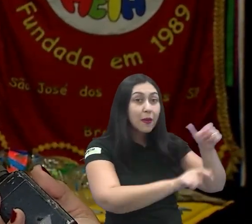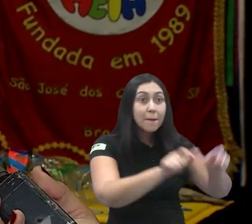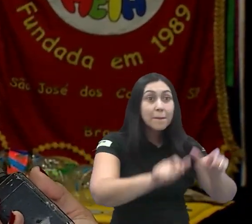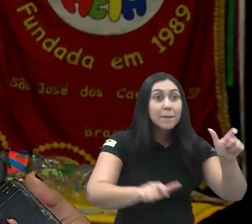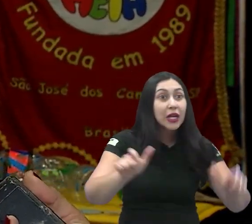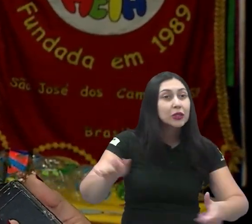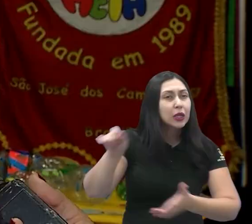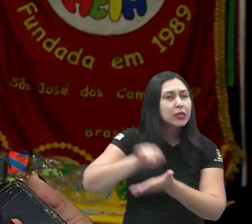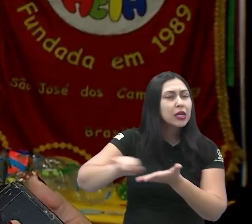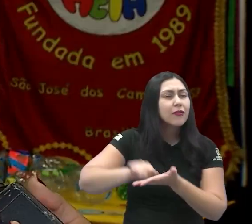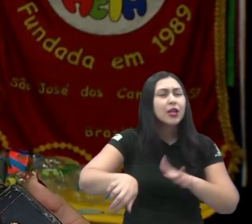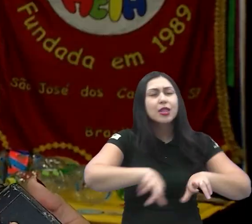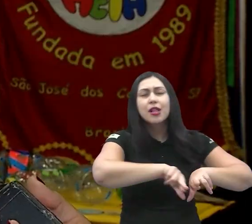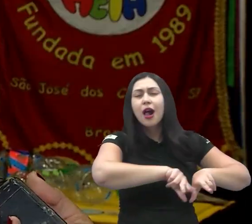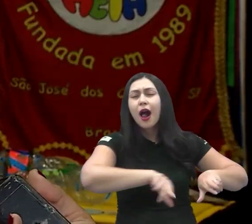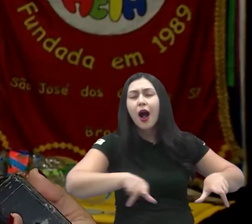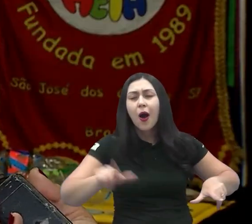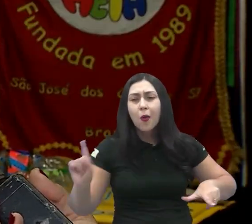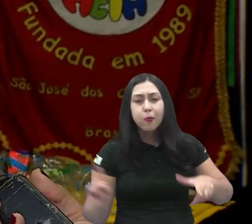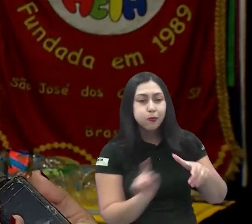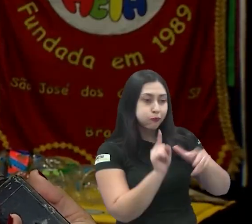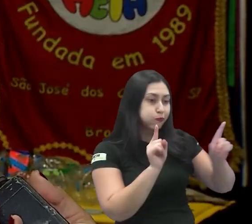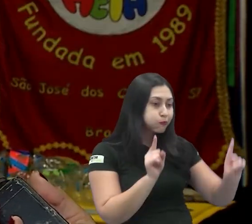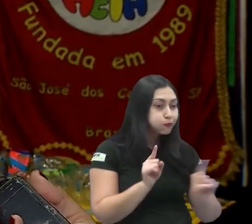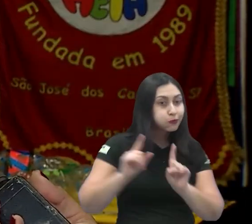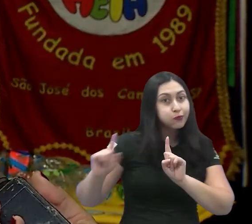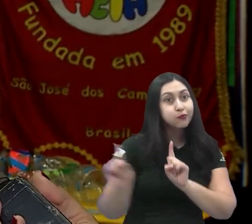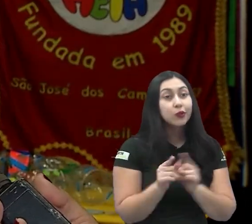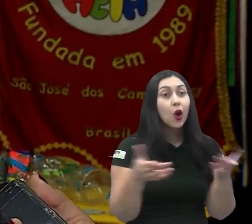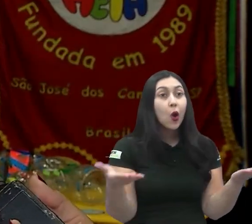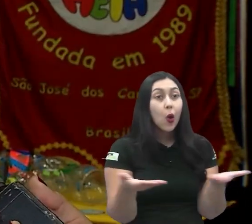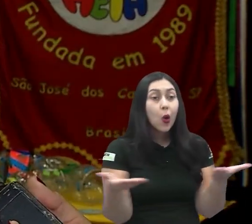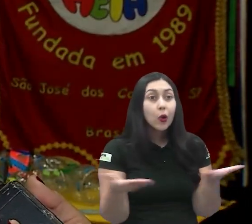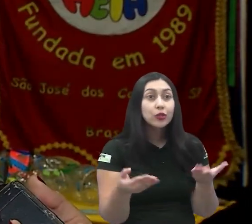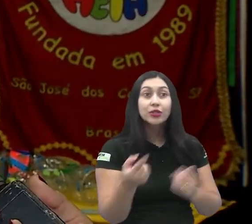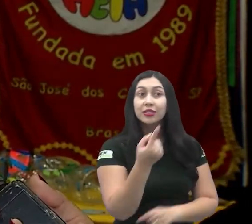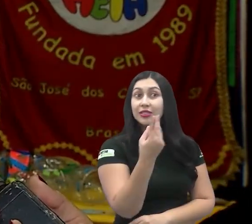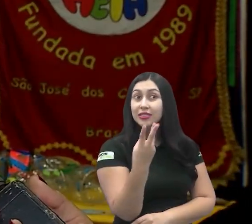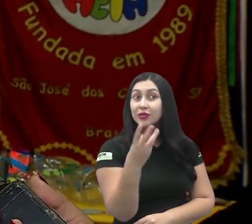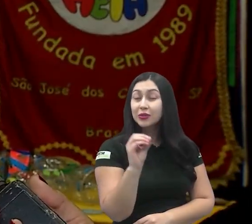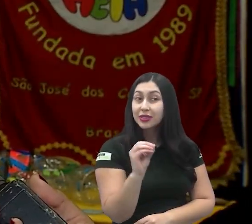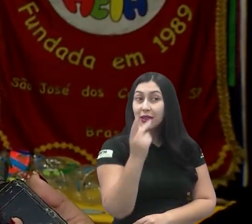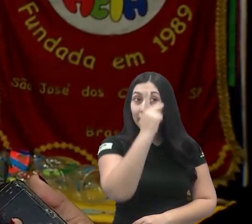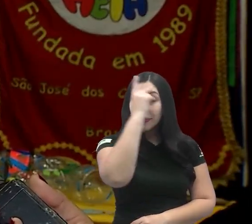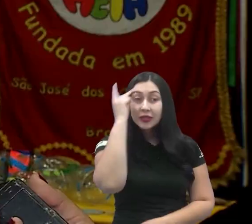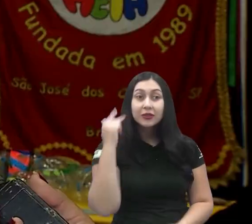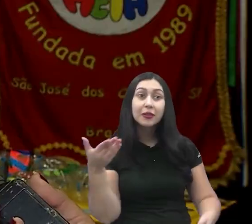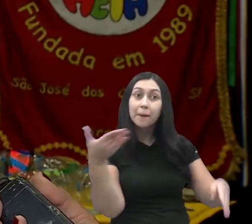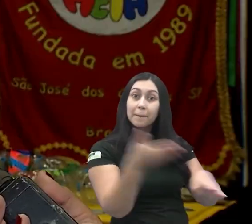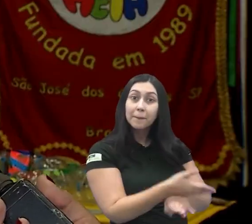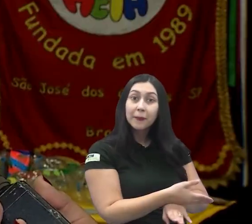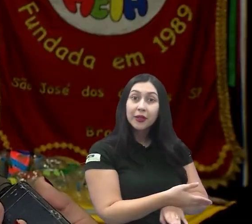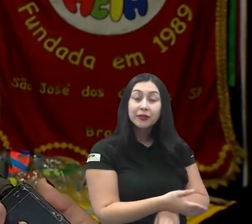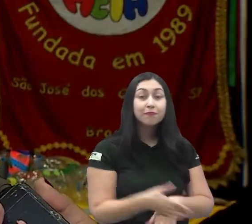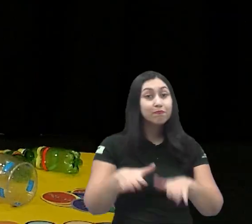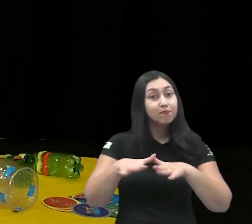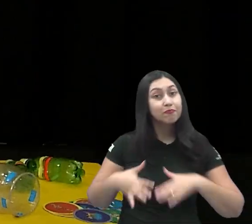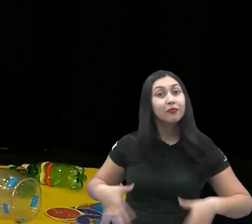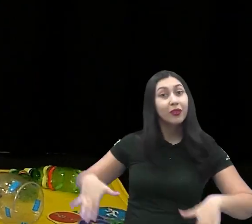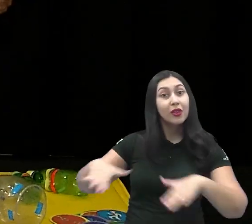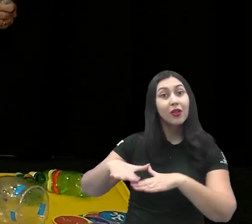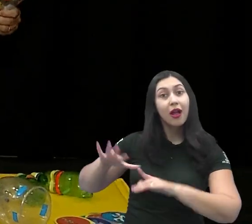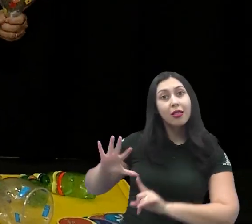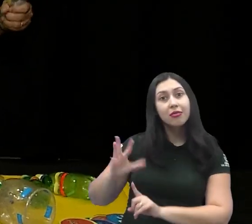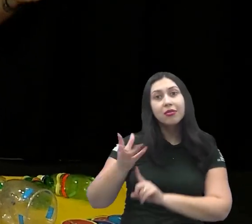um sociólogo, um ambientalista, escritores. Fomos juntando, hoje nós temos mais de 130 associados.